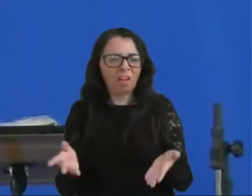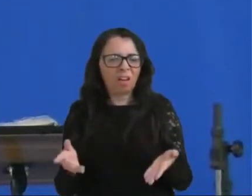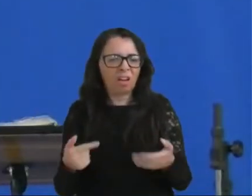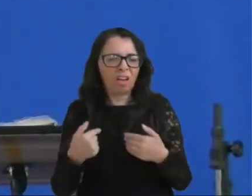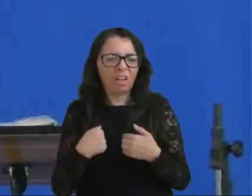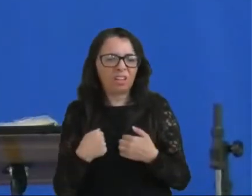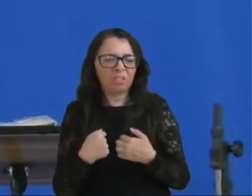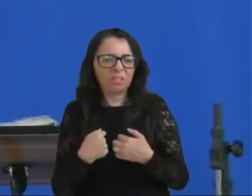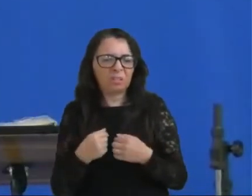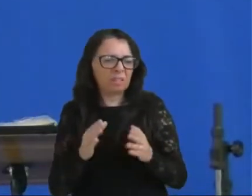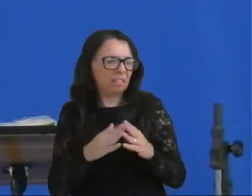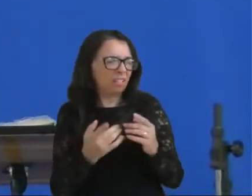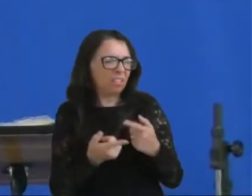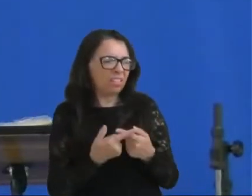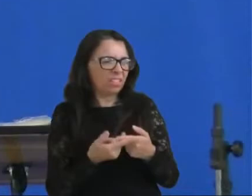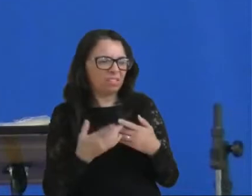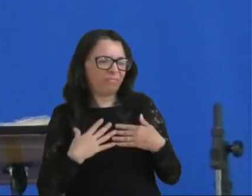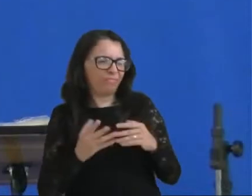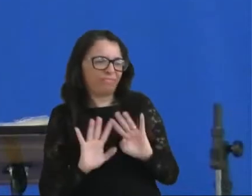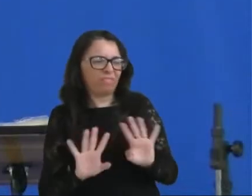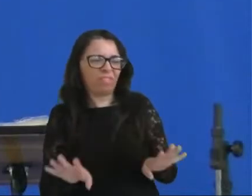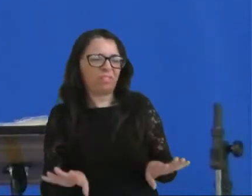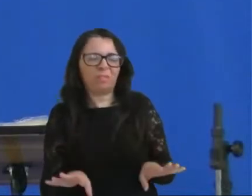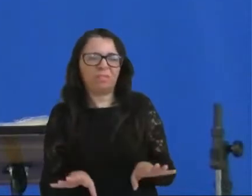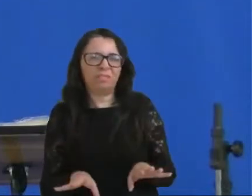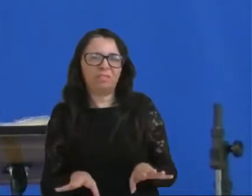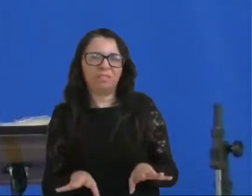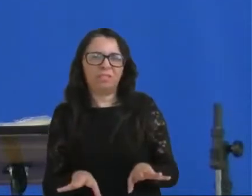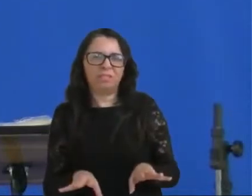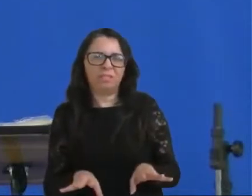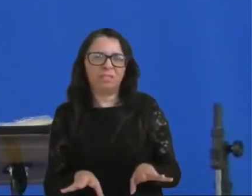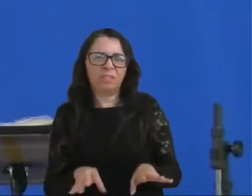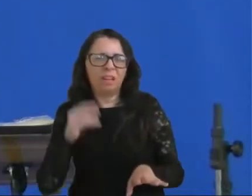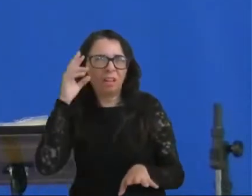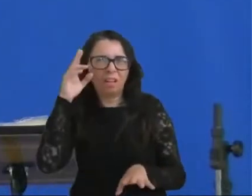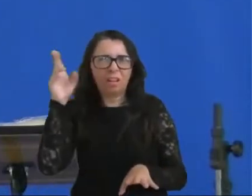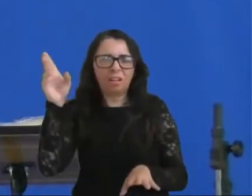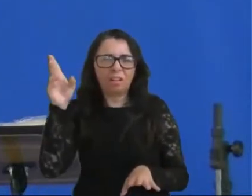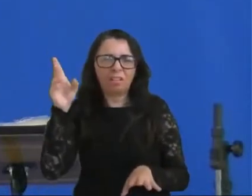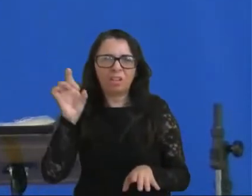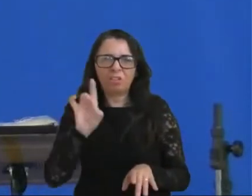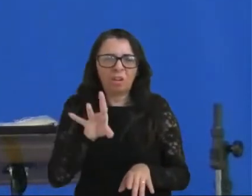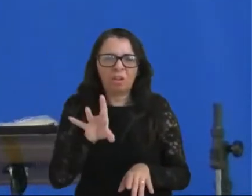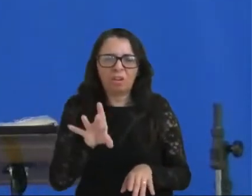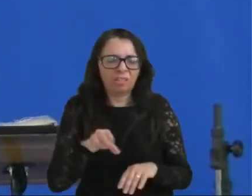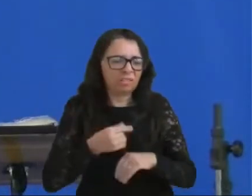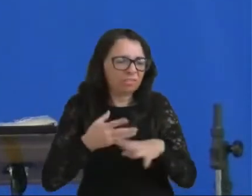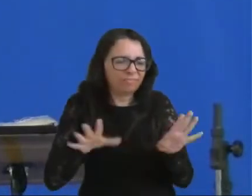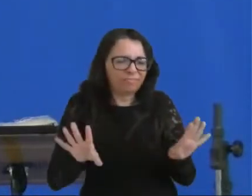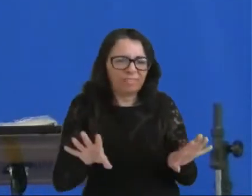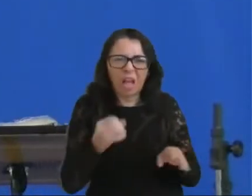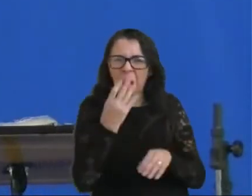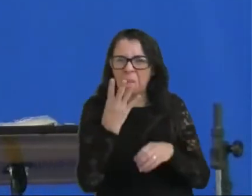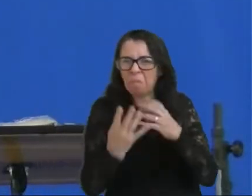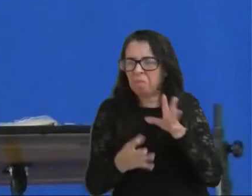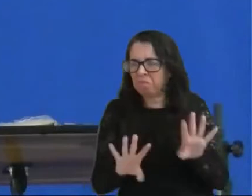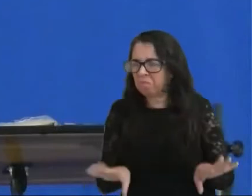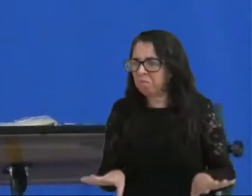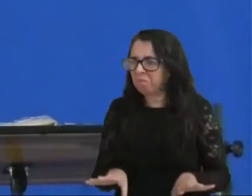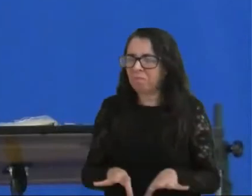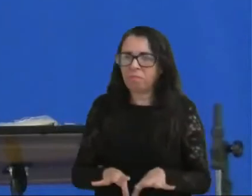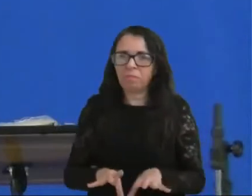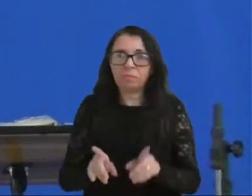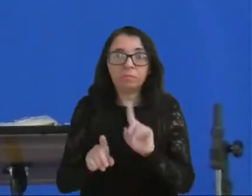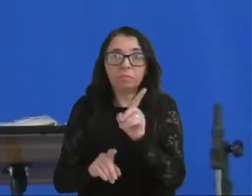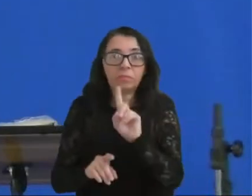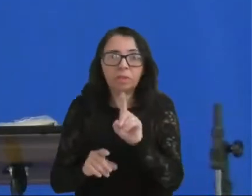lembre-se que você não deve apenas lembrar, mas sim se arrepender.